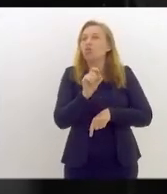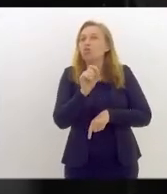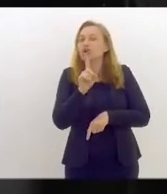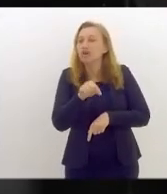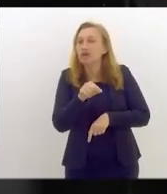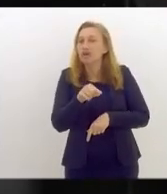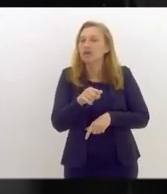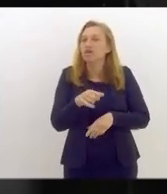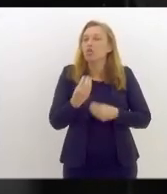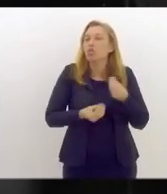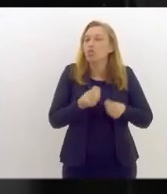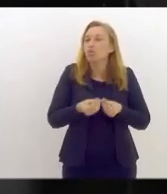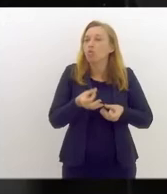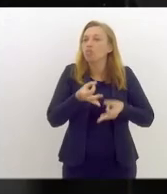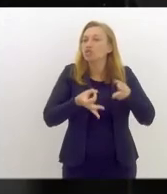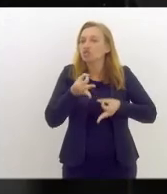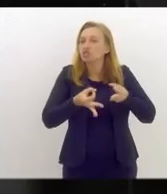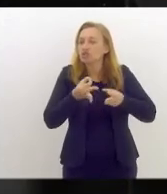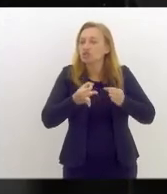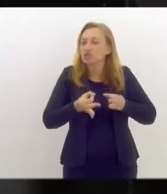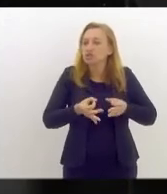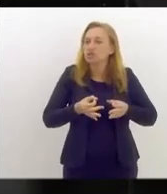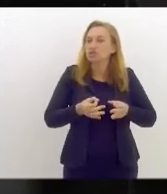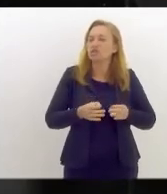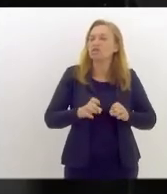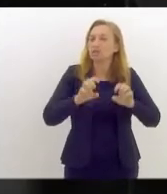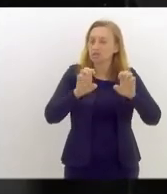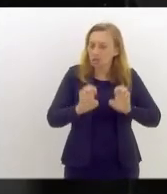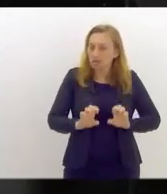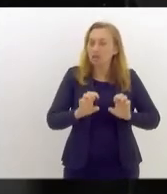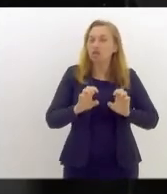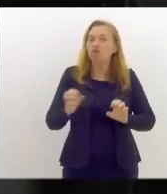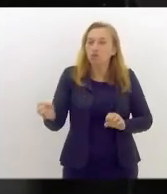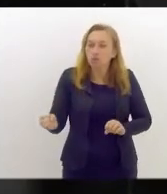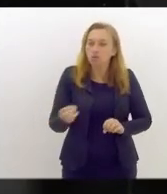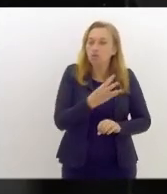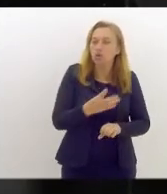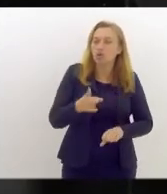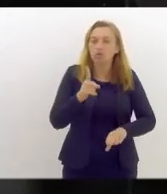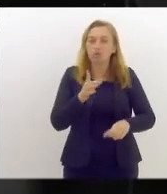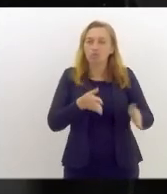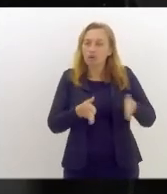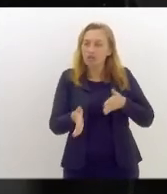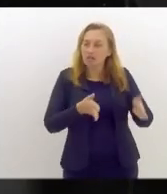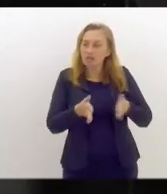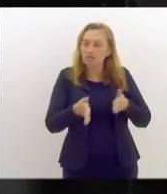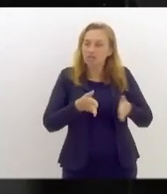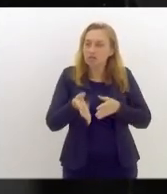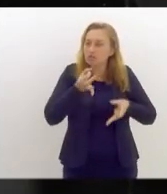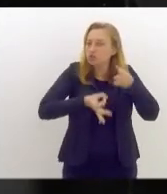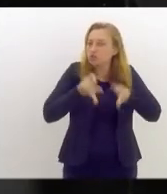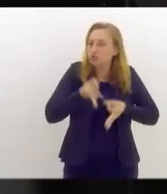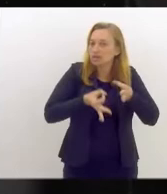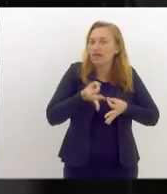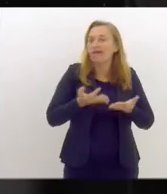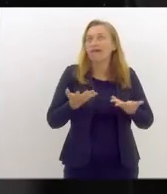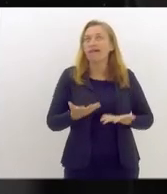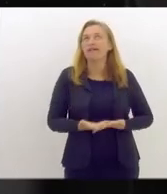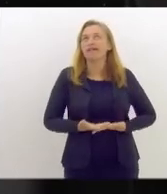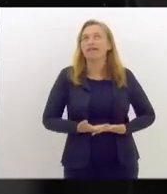como a justiça deve se portar Os Novos Tempos da Justiça A a